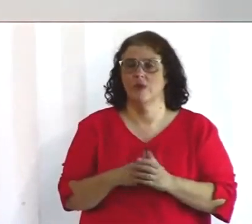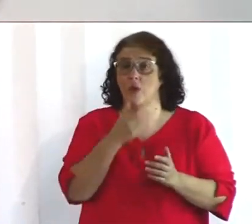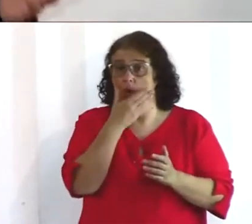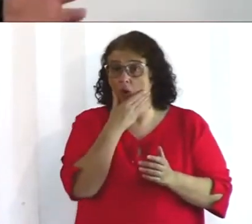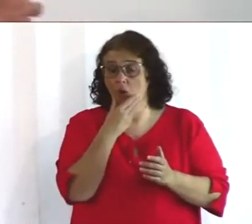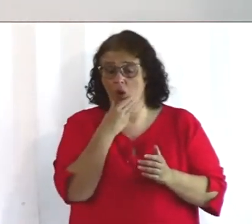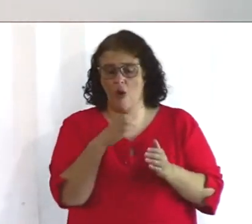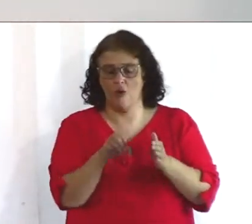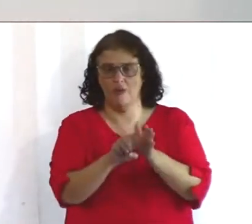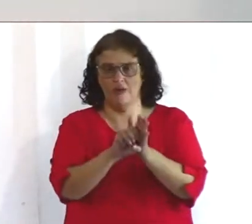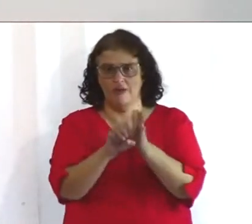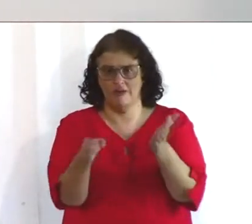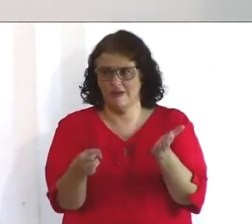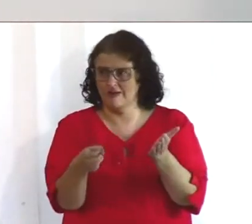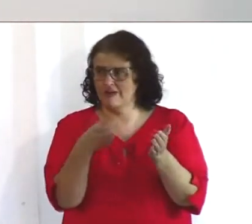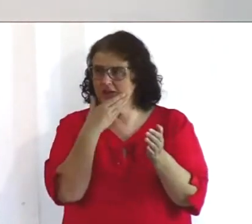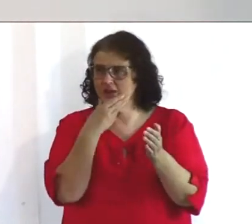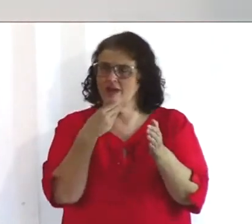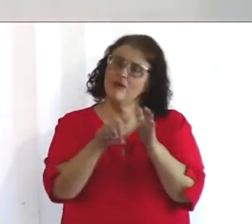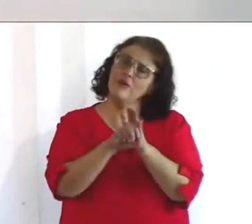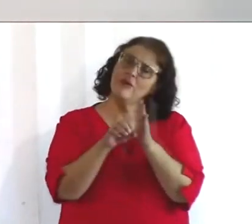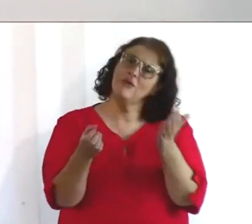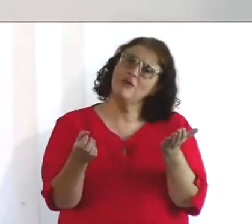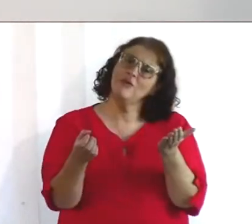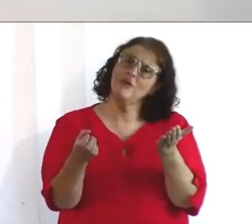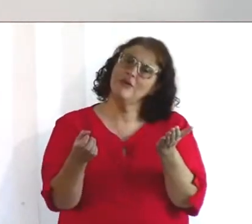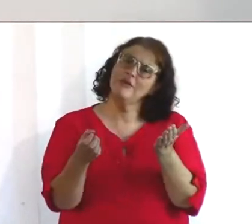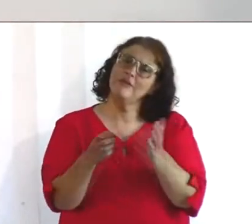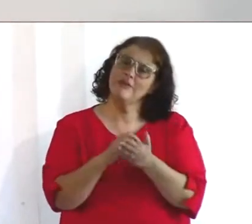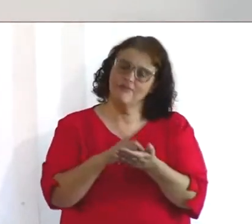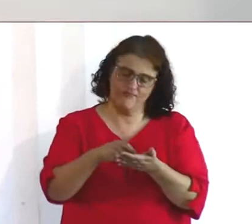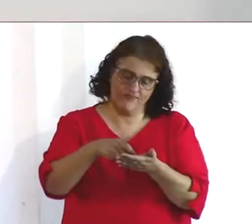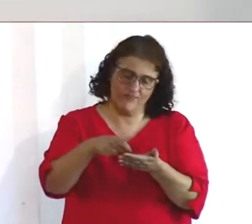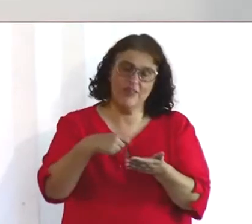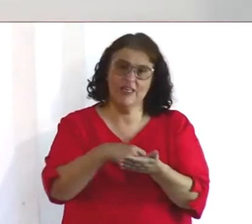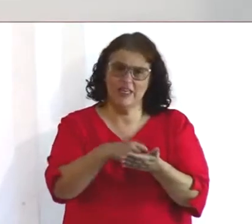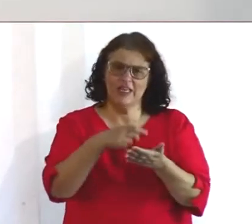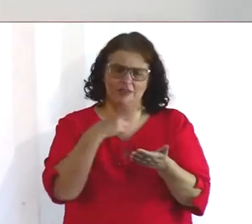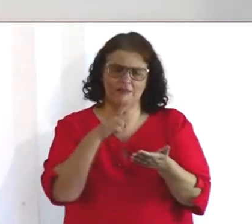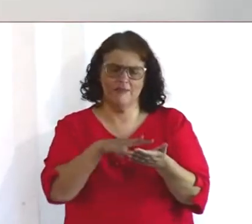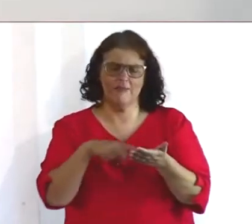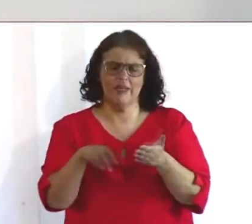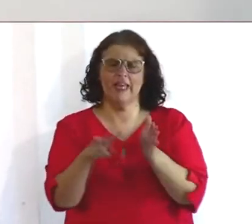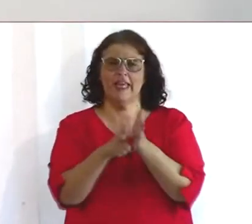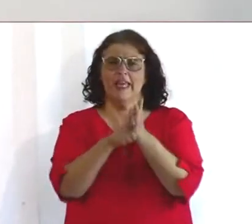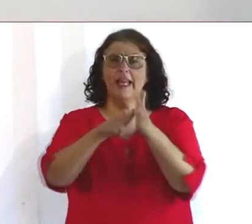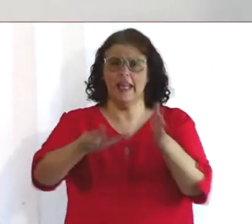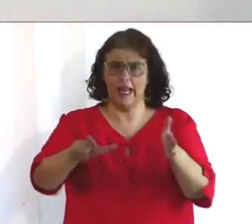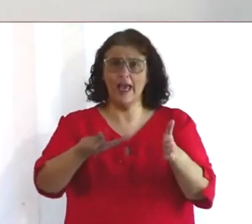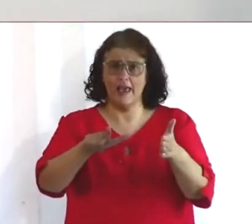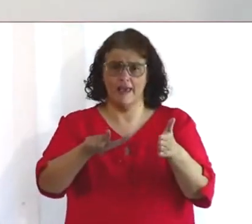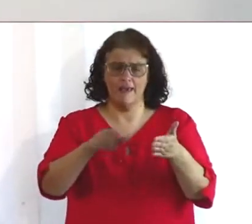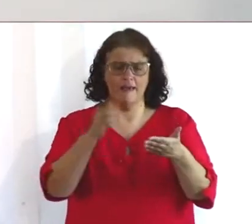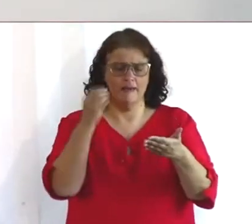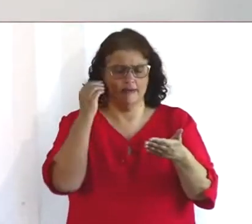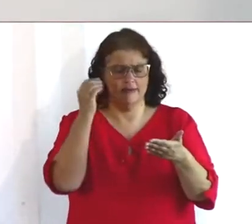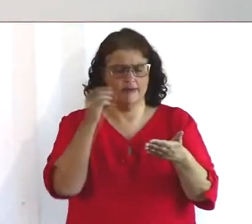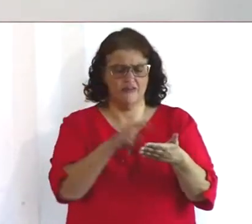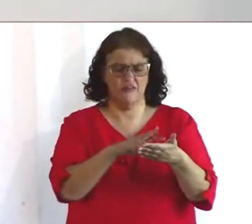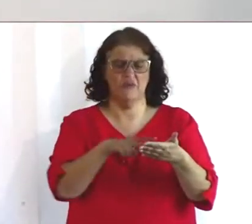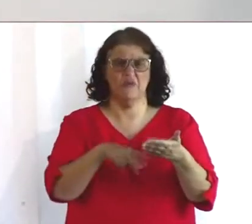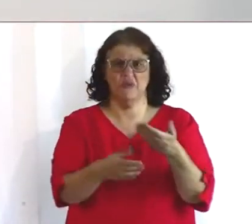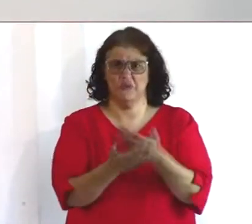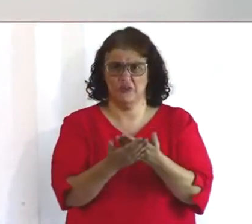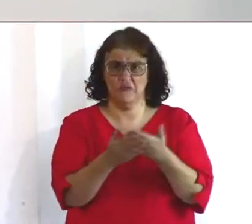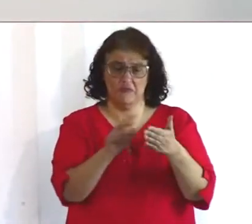os copistas, os homens que lidam, vamos dizer assim, com a lei, estão na sinagoga, mas de repente alguma